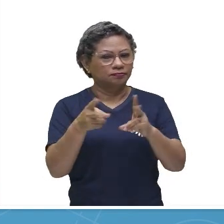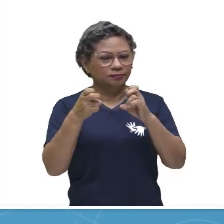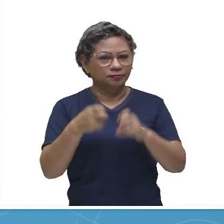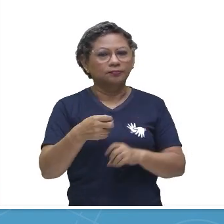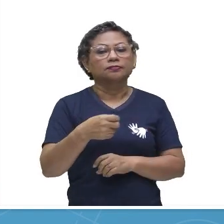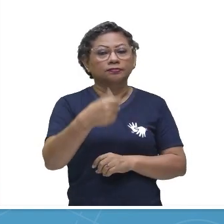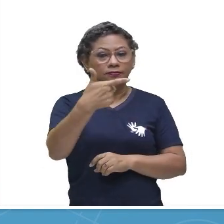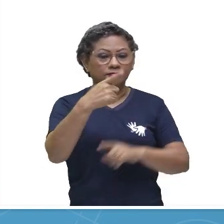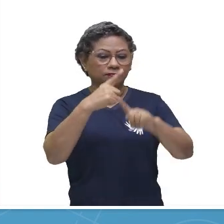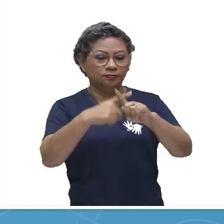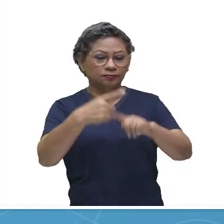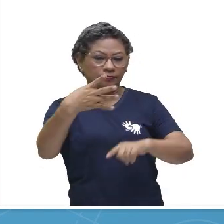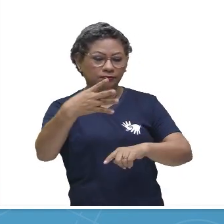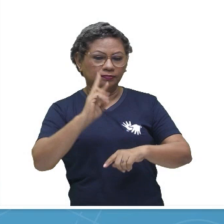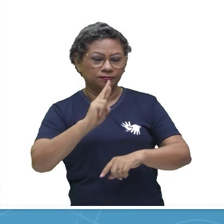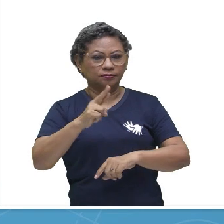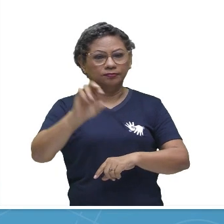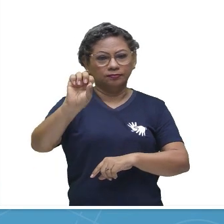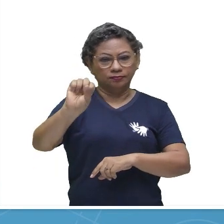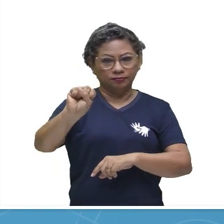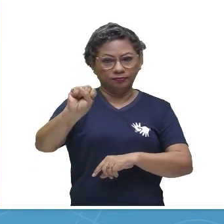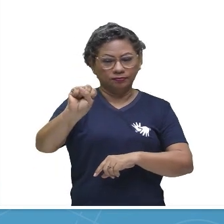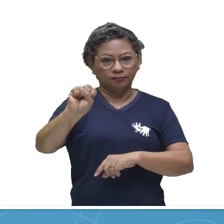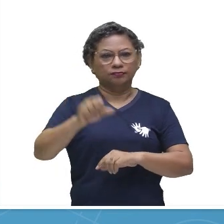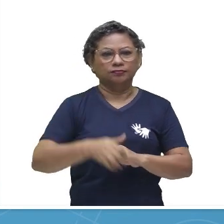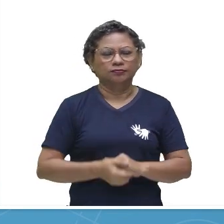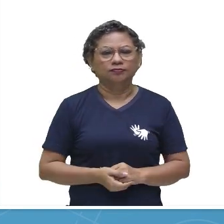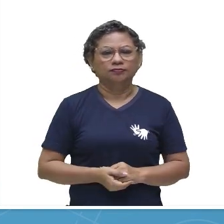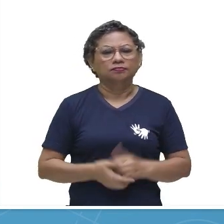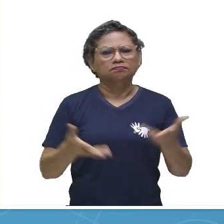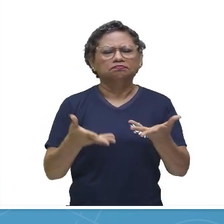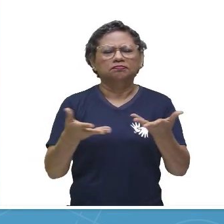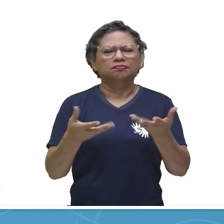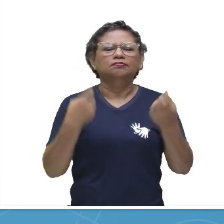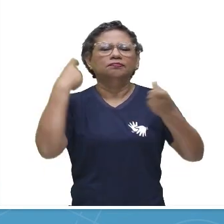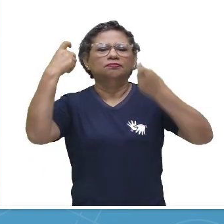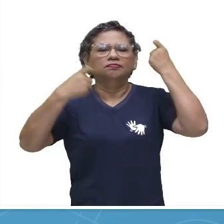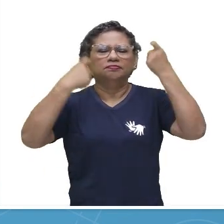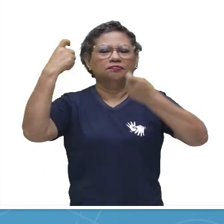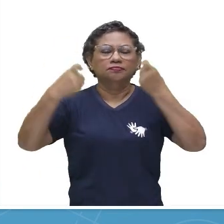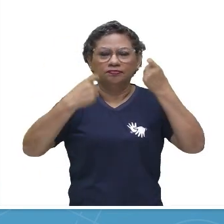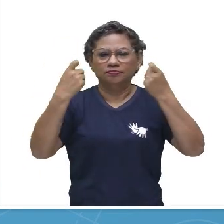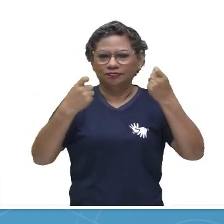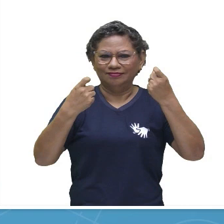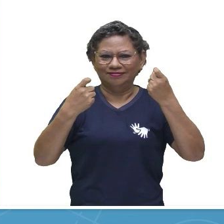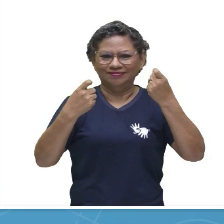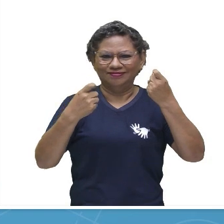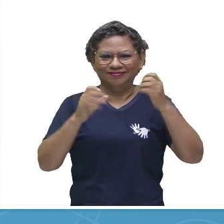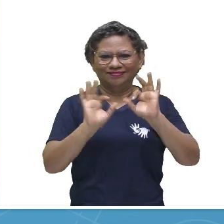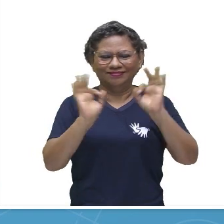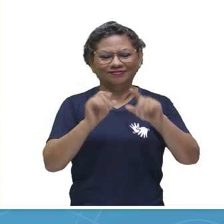Novamente, estamos lembrando aqui que nós não estamos preocupados em calcular aqui a potência, e sim em apenas aplicar